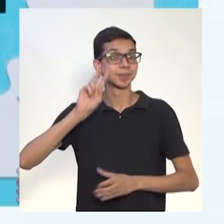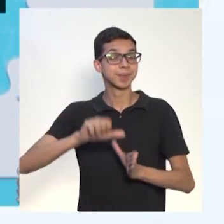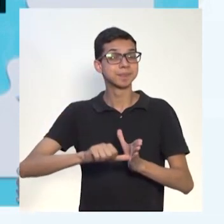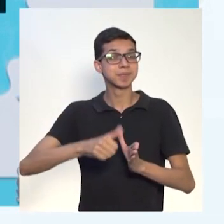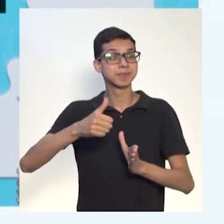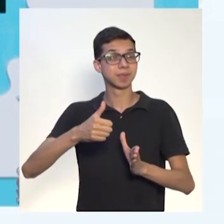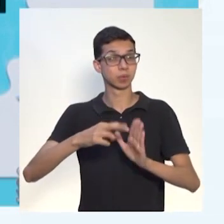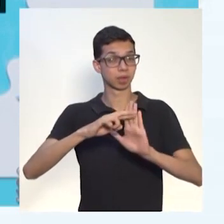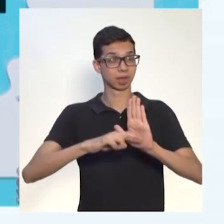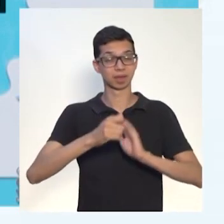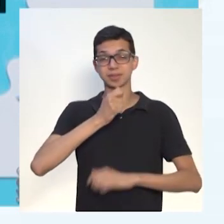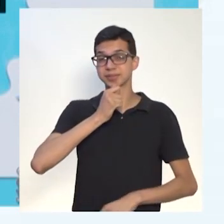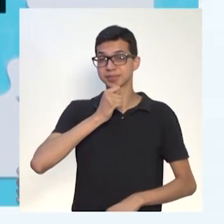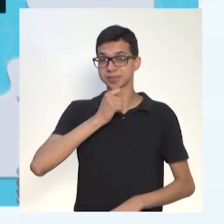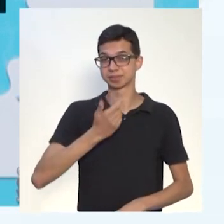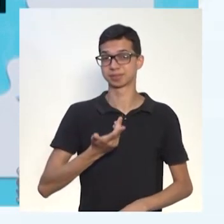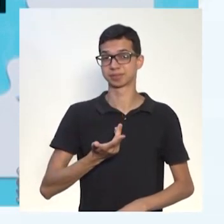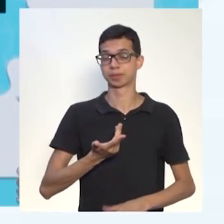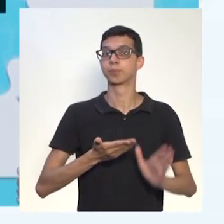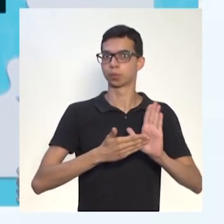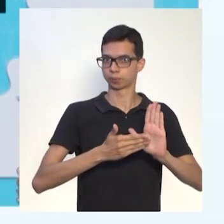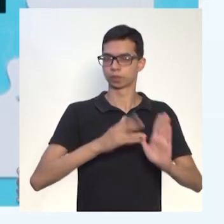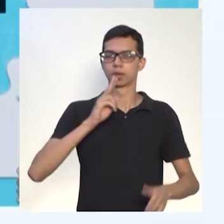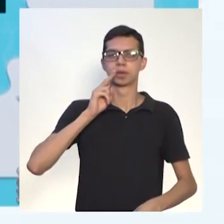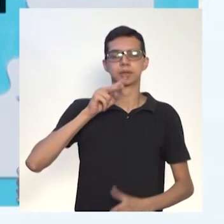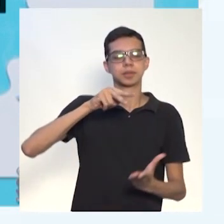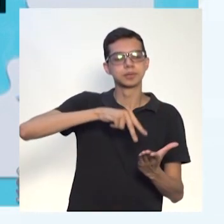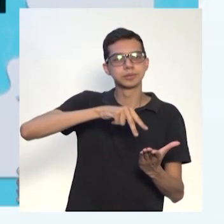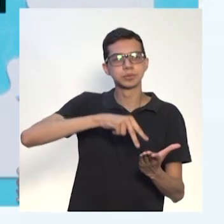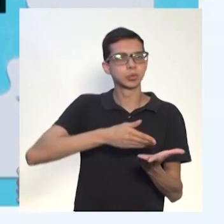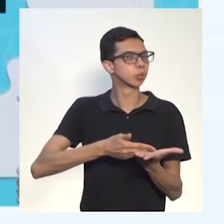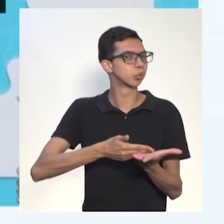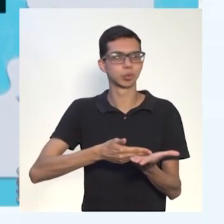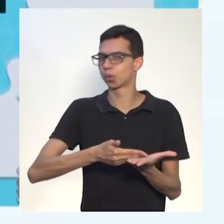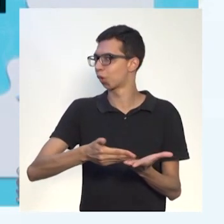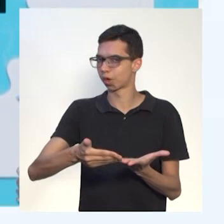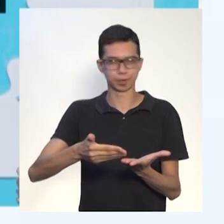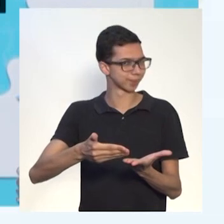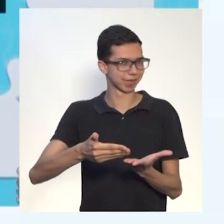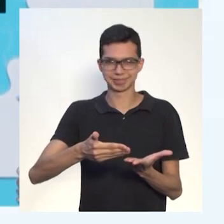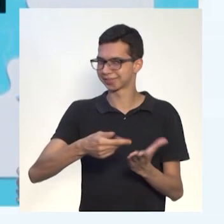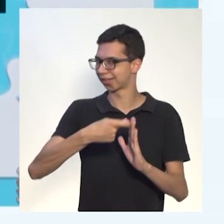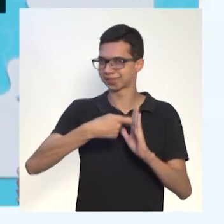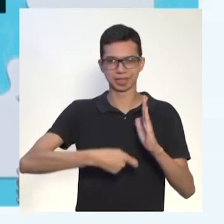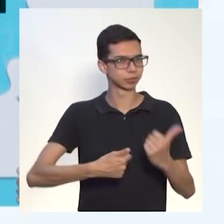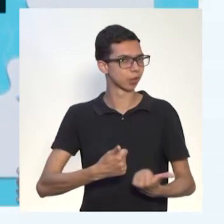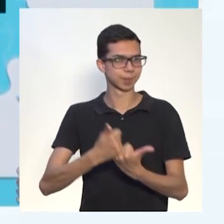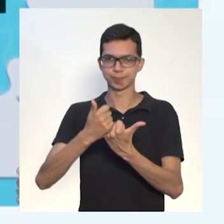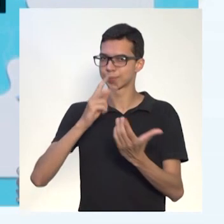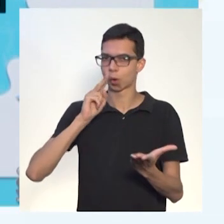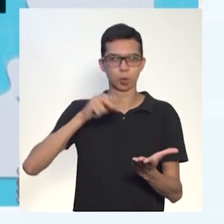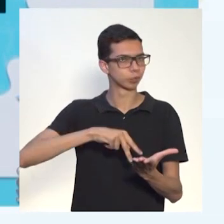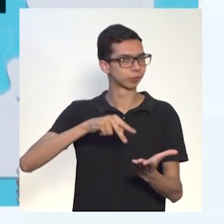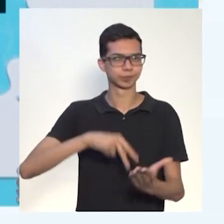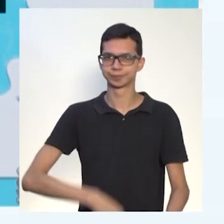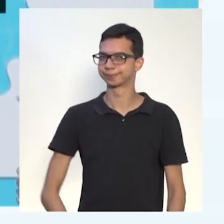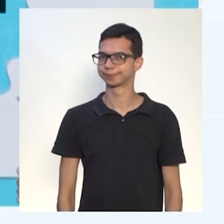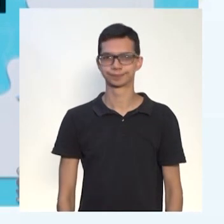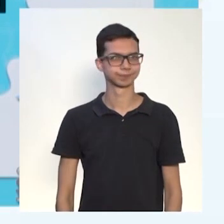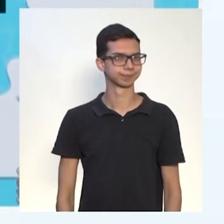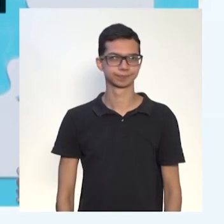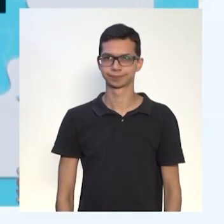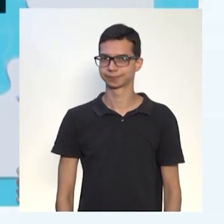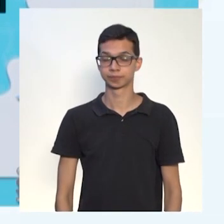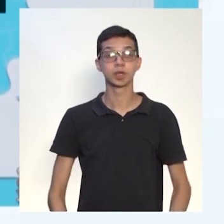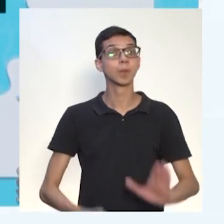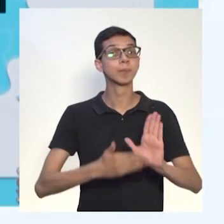proposta. A gente está lendo a proposta. Então, a gente não começou a ler os textos de apoio. A gente só está lendo a proposta. E